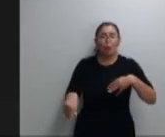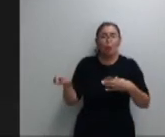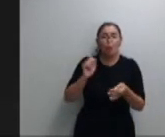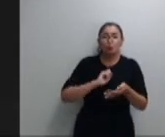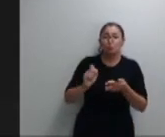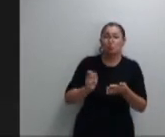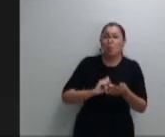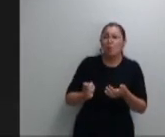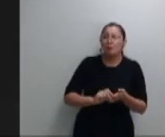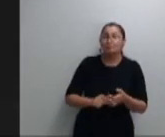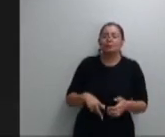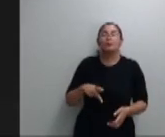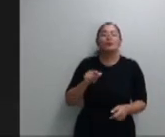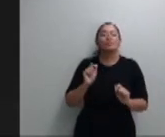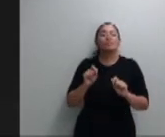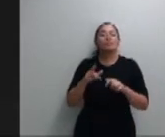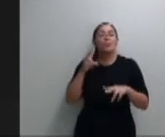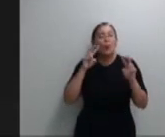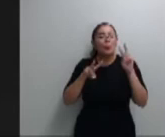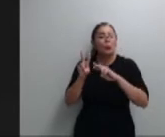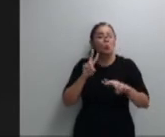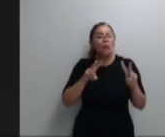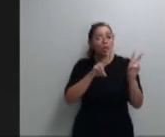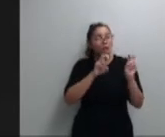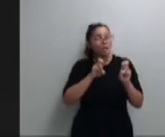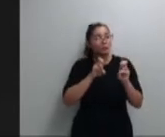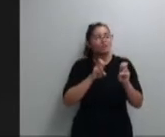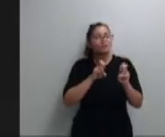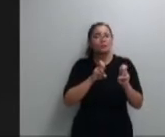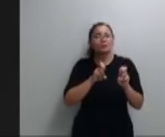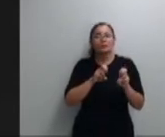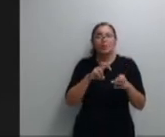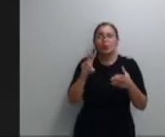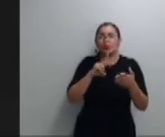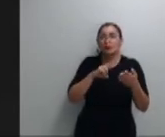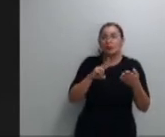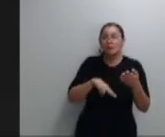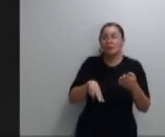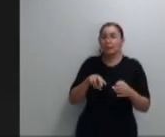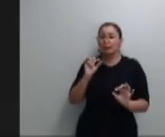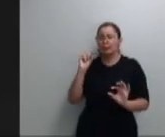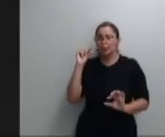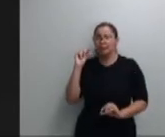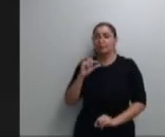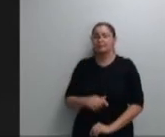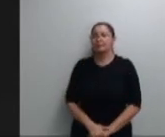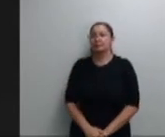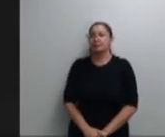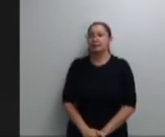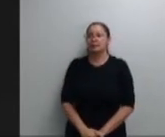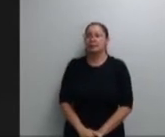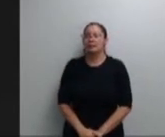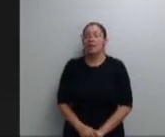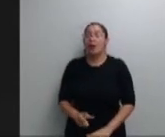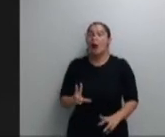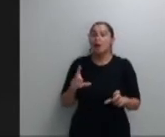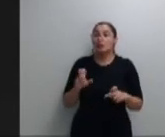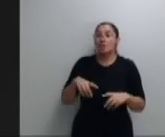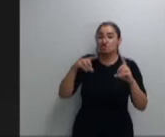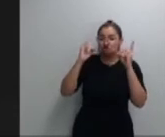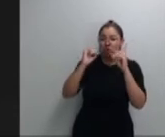costumeira o quê? Leio apenas um trecho para não cansar vossa excelência. A tese de direito que